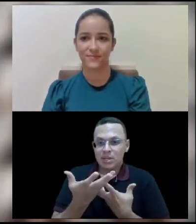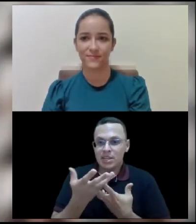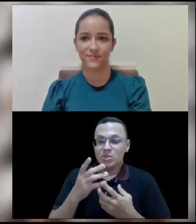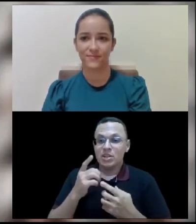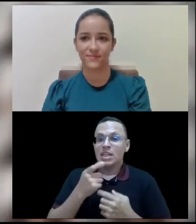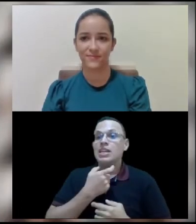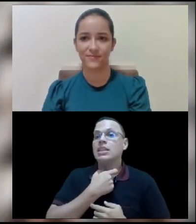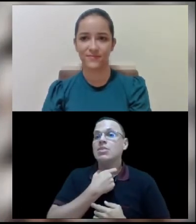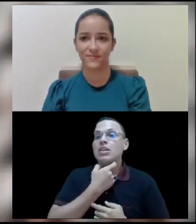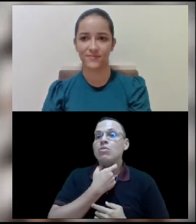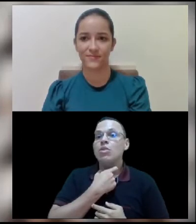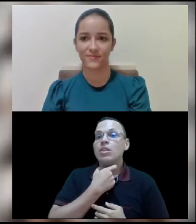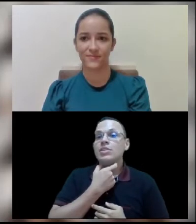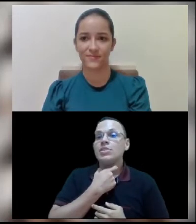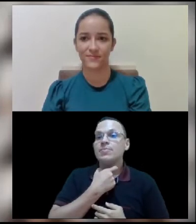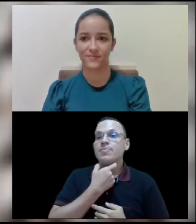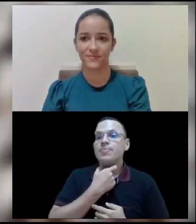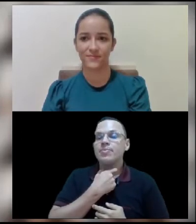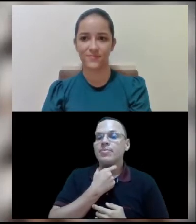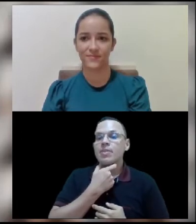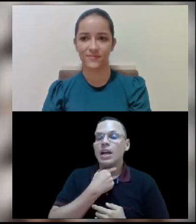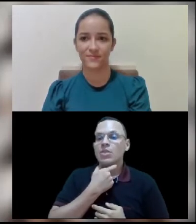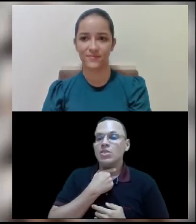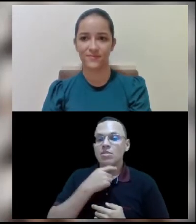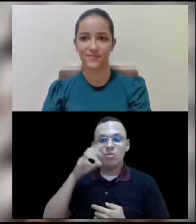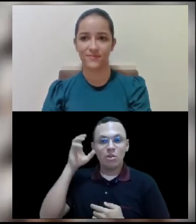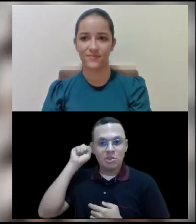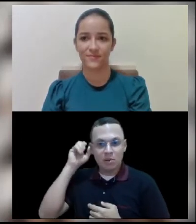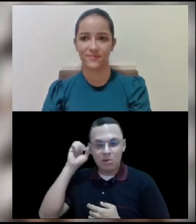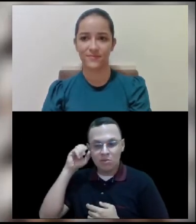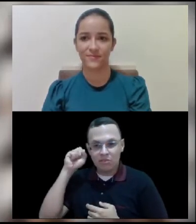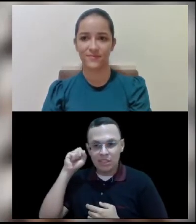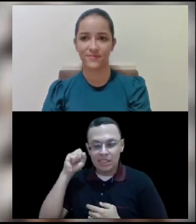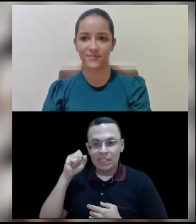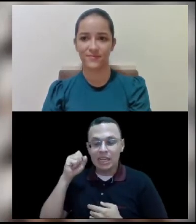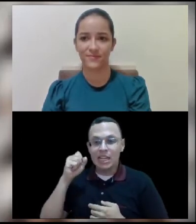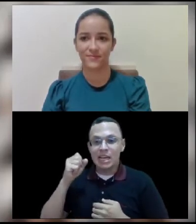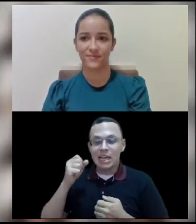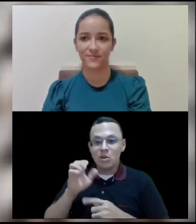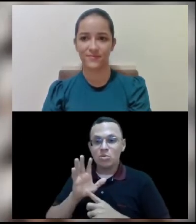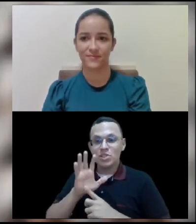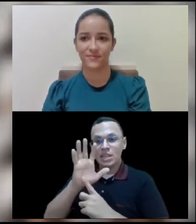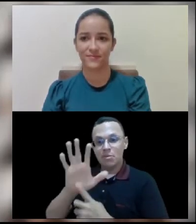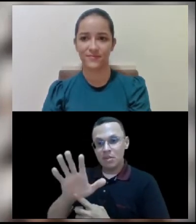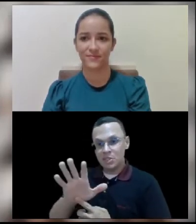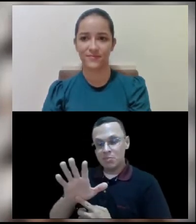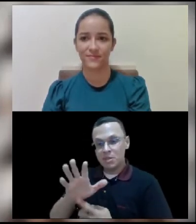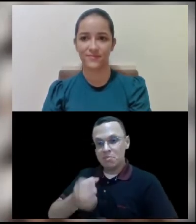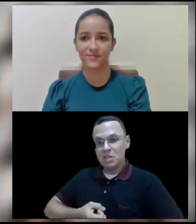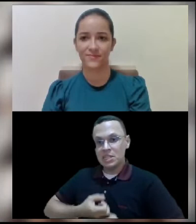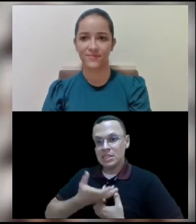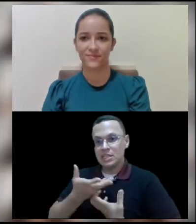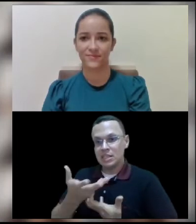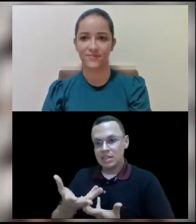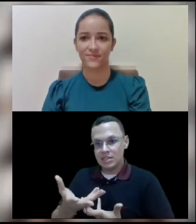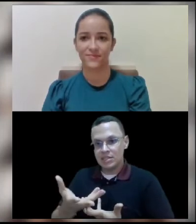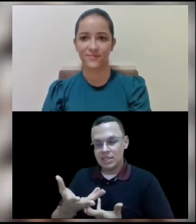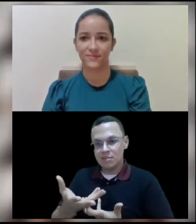são expressos. Então, na voz, a nossa voz para o ouvinte, ela consegue